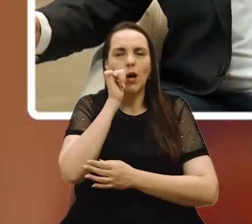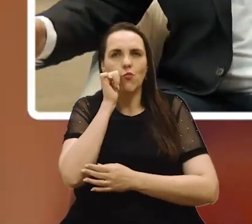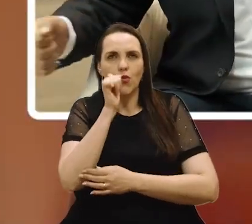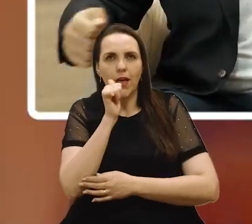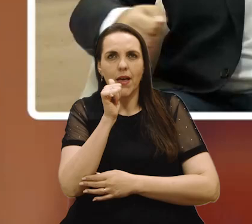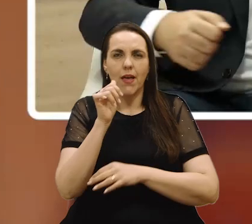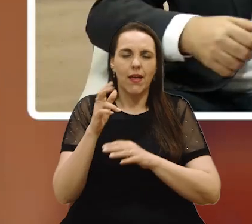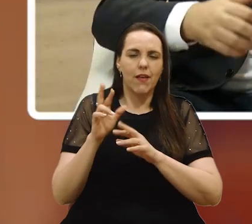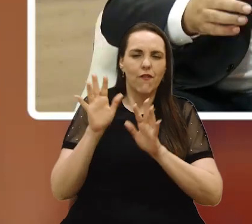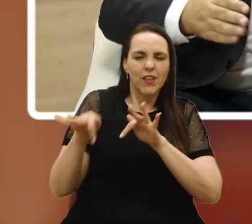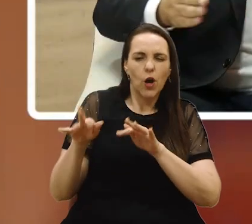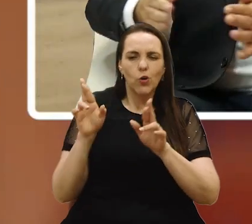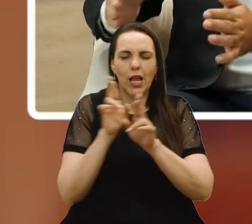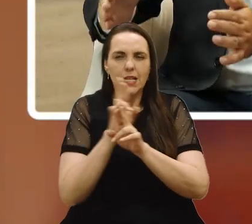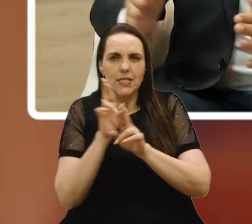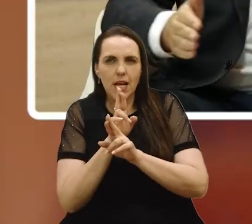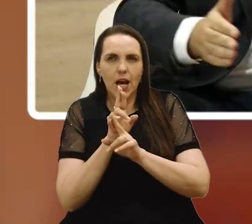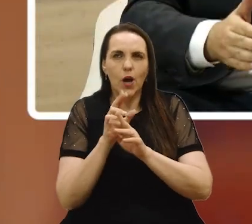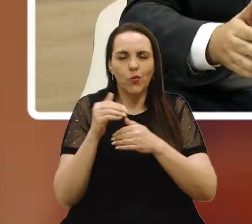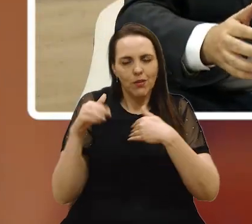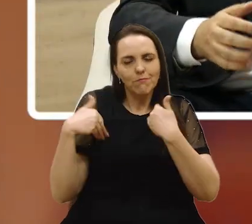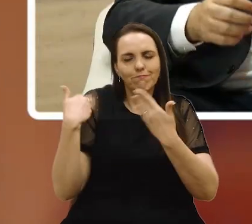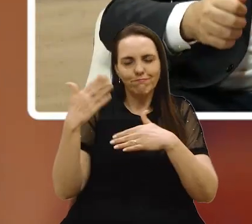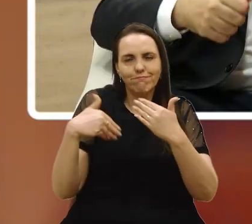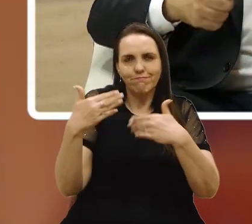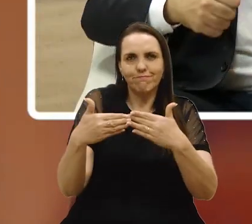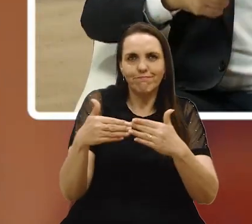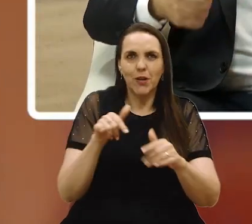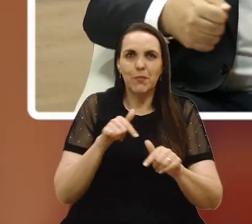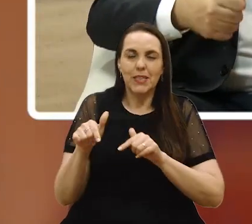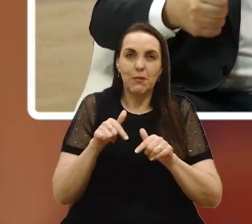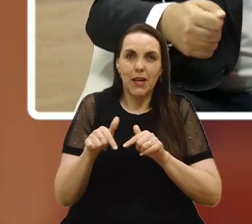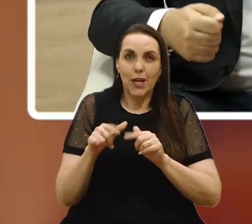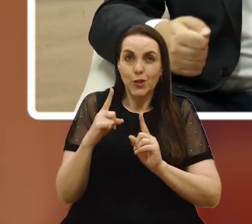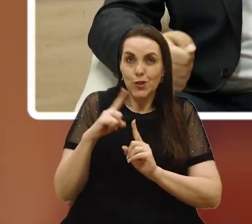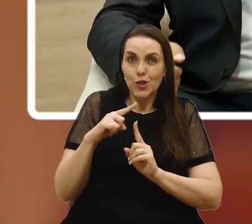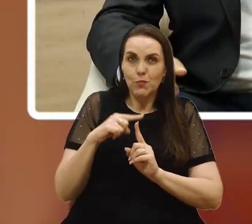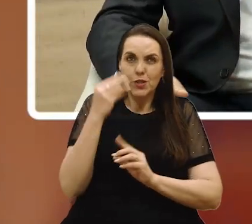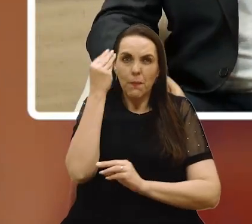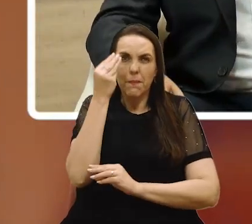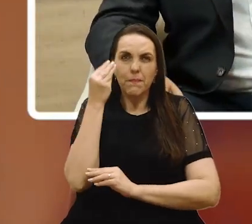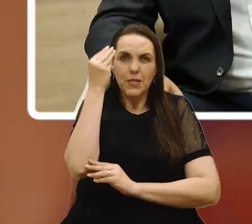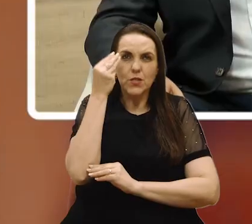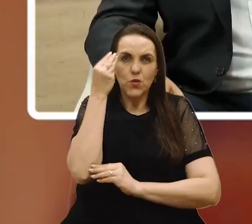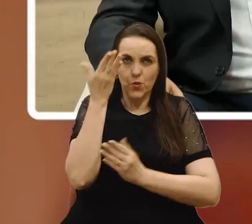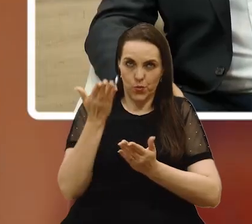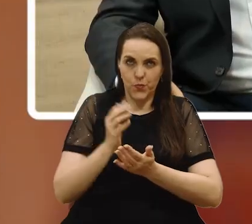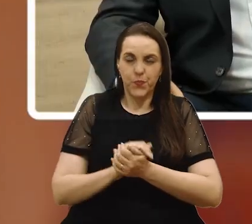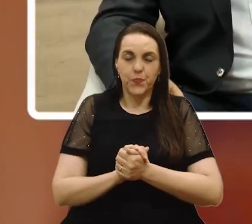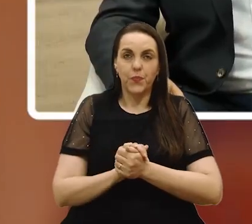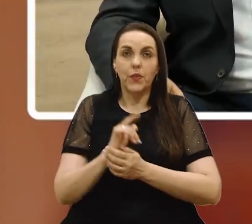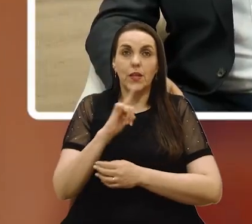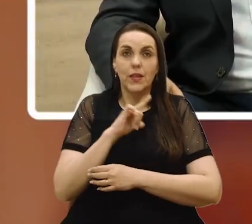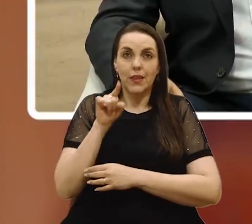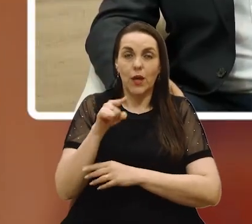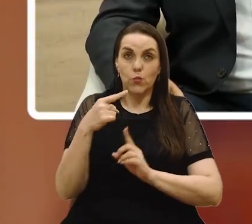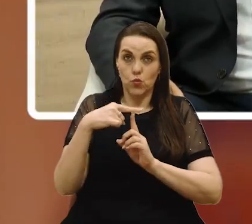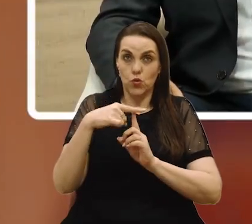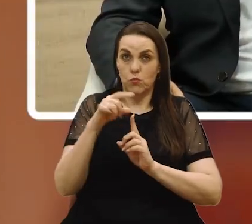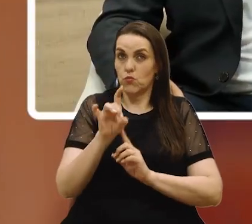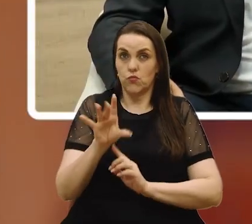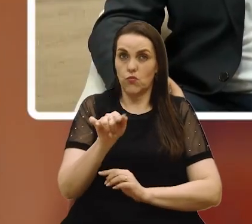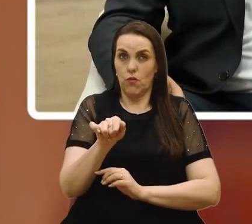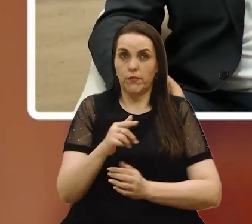a mulher que tem problema de relacionamento, e por aí afora, mas para trabalhar tipos psicológicos. Sim. Aqui nós temos um